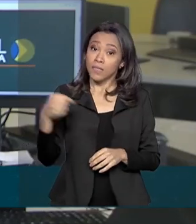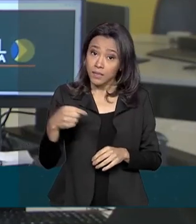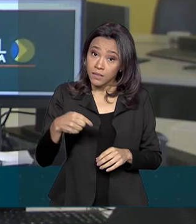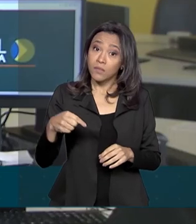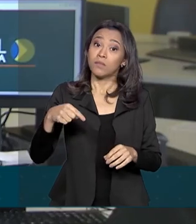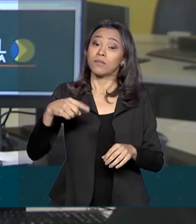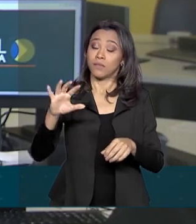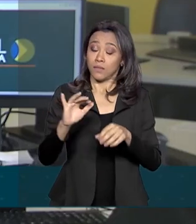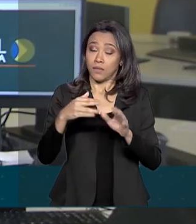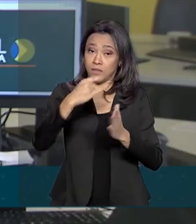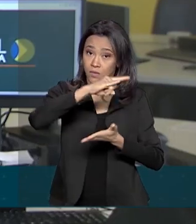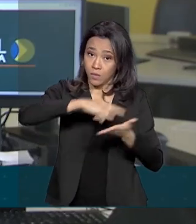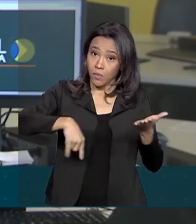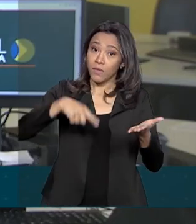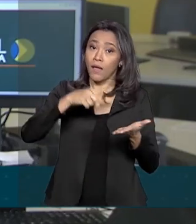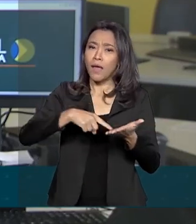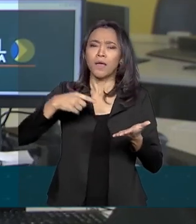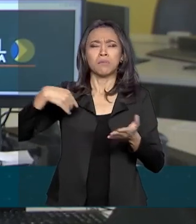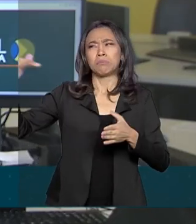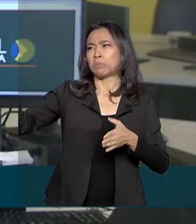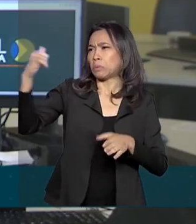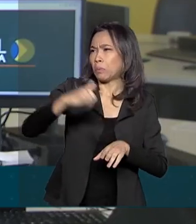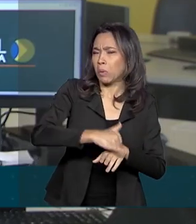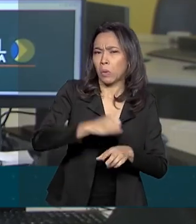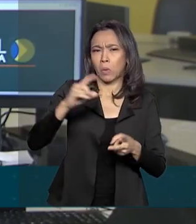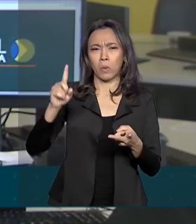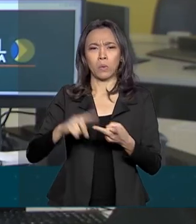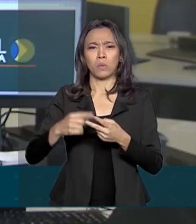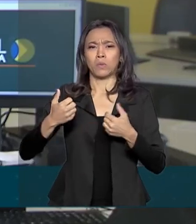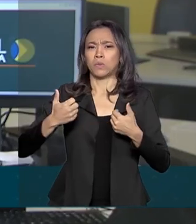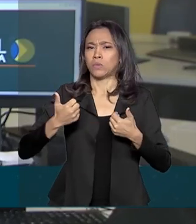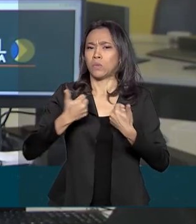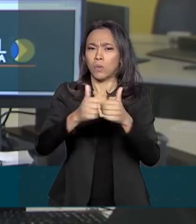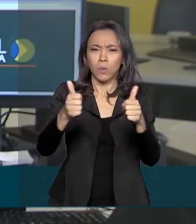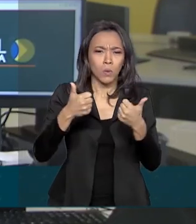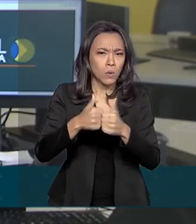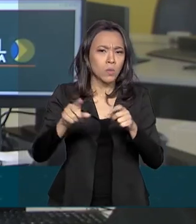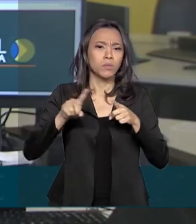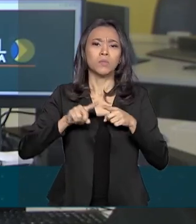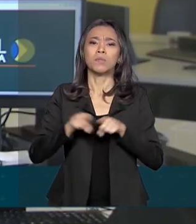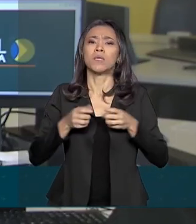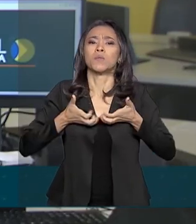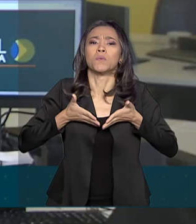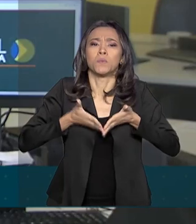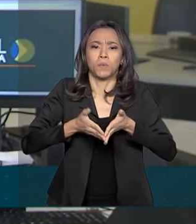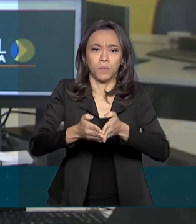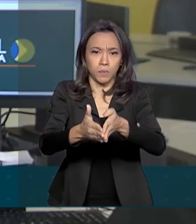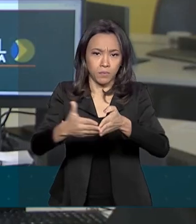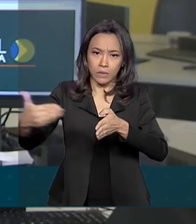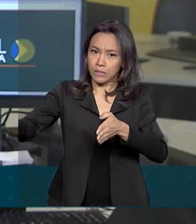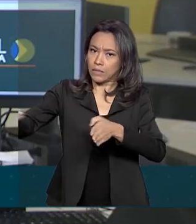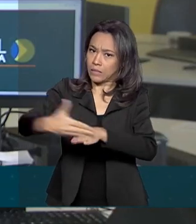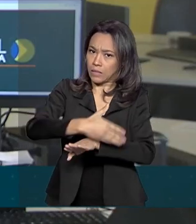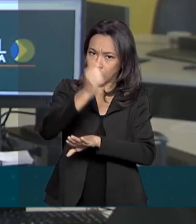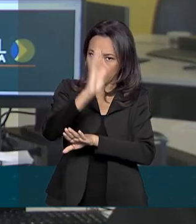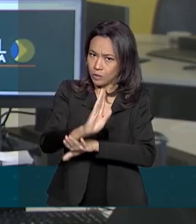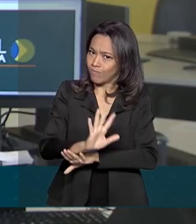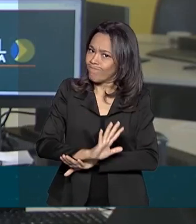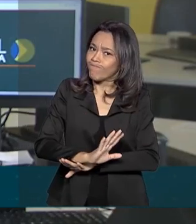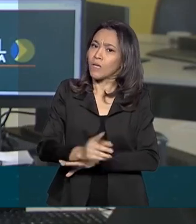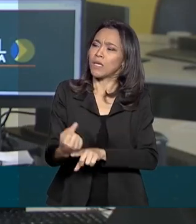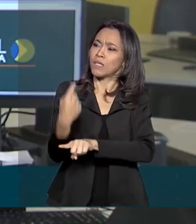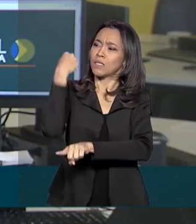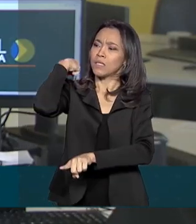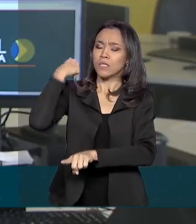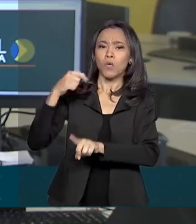estrangeiros no país por aeroportos, rodovias e portos. As primeiras restrições à entrada de estrangeiros começaram em